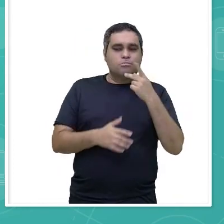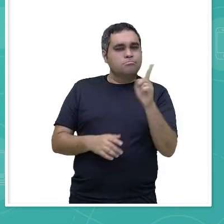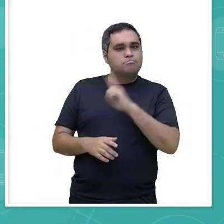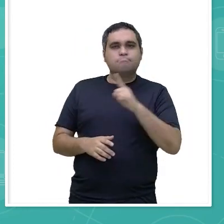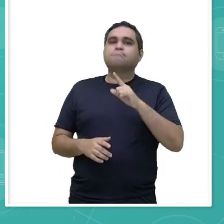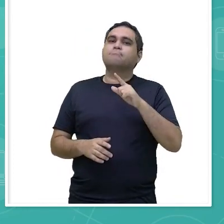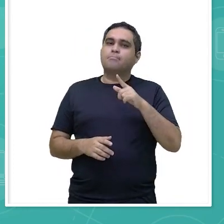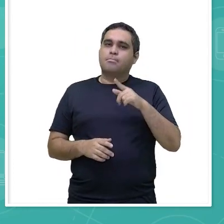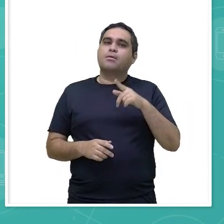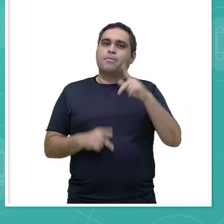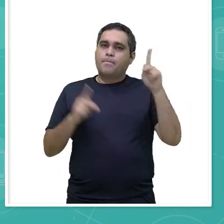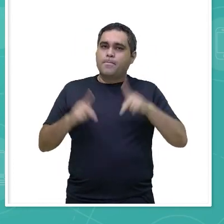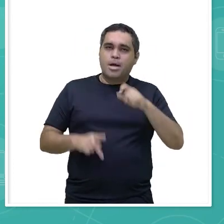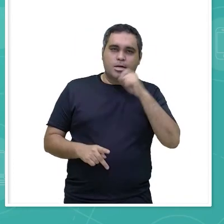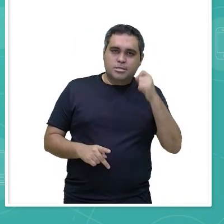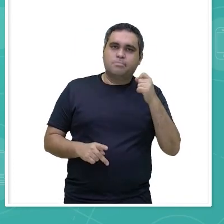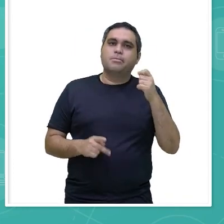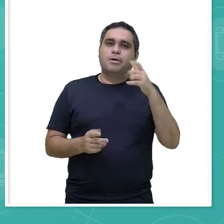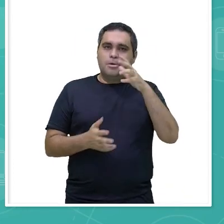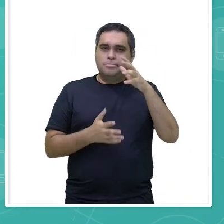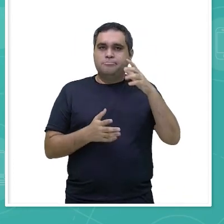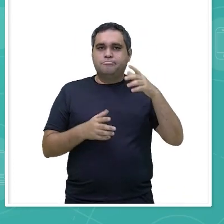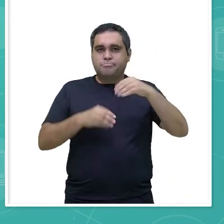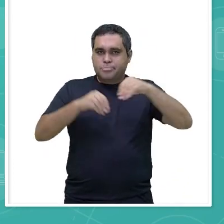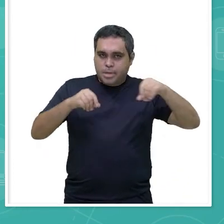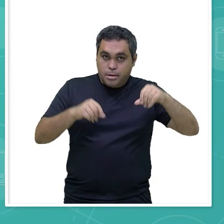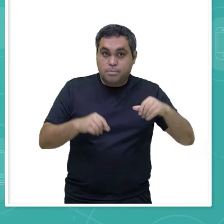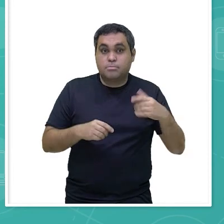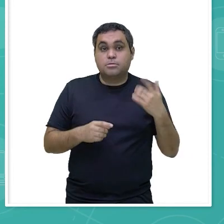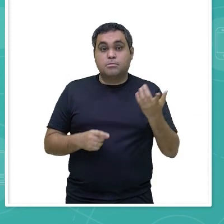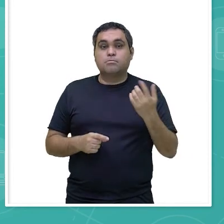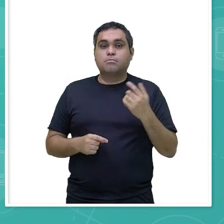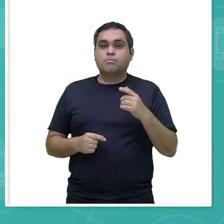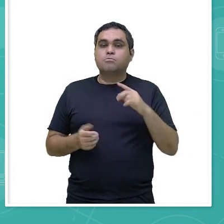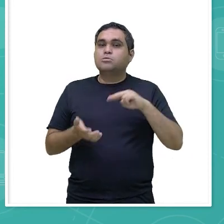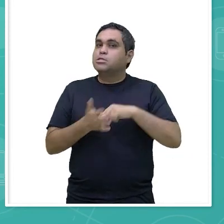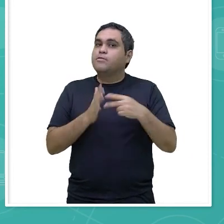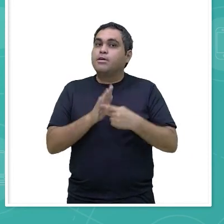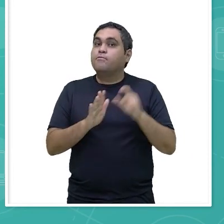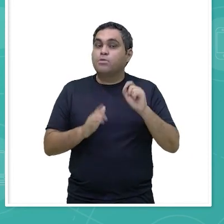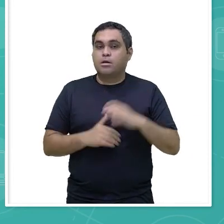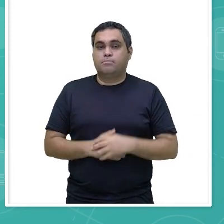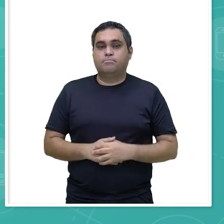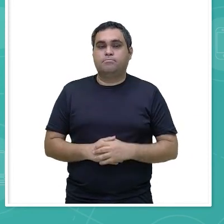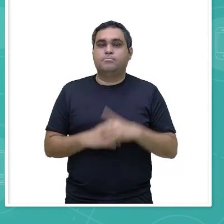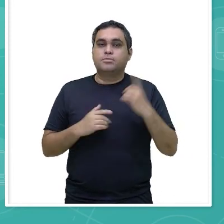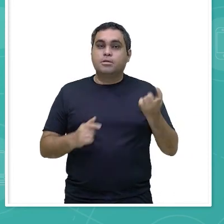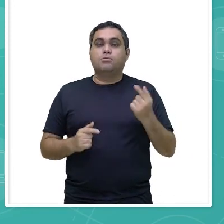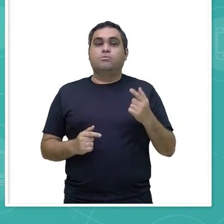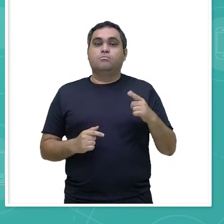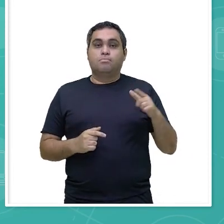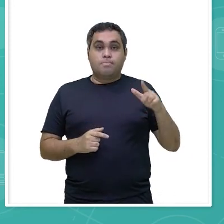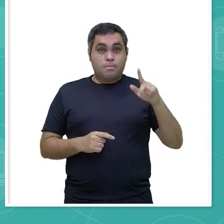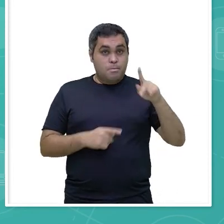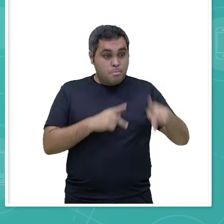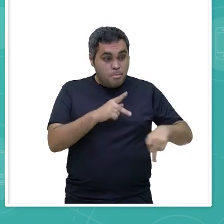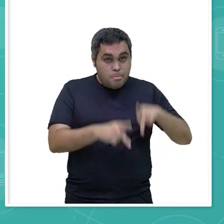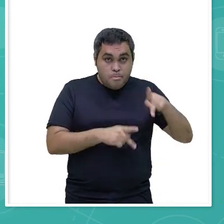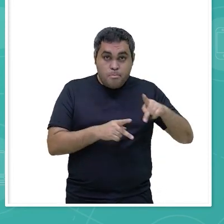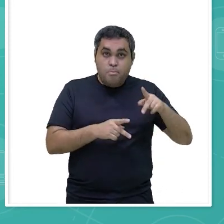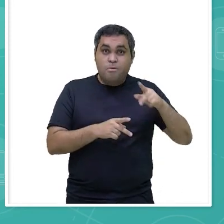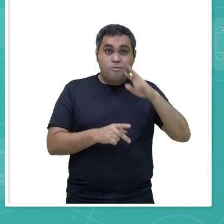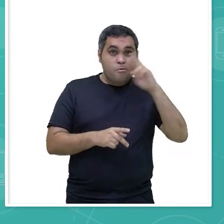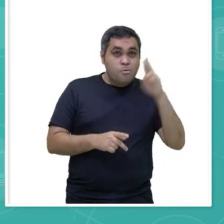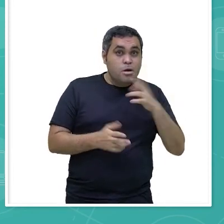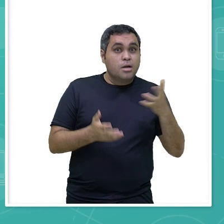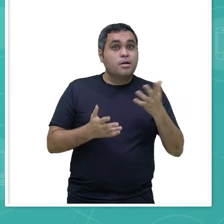podem participar no nosso chat privado. Vamos lá, então? Olha aí, é preciso que você chegue à conclusão de que os russos queriam comer, eles